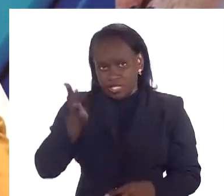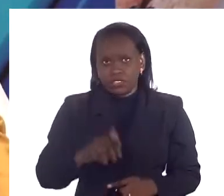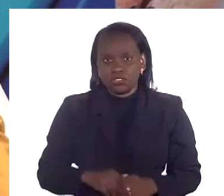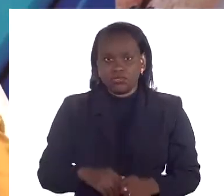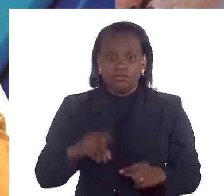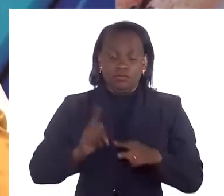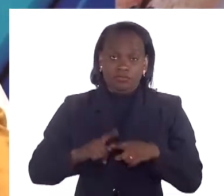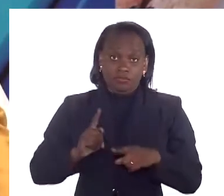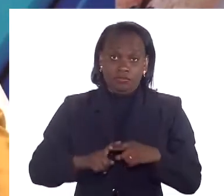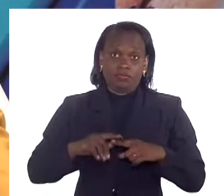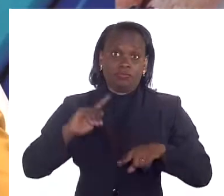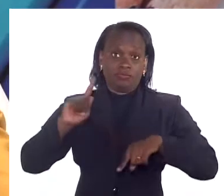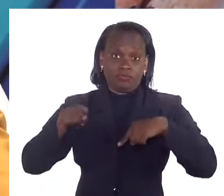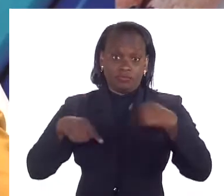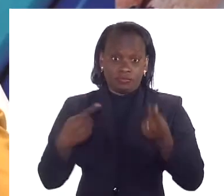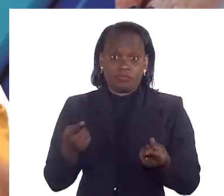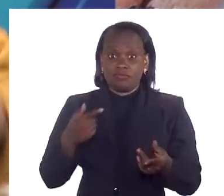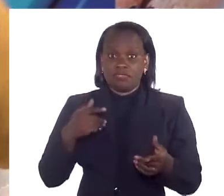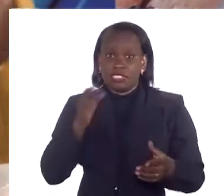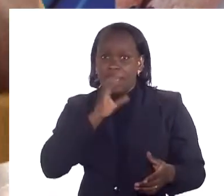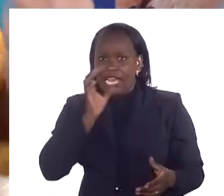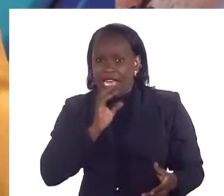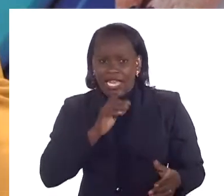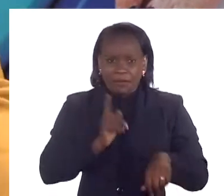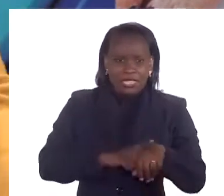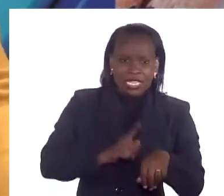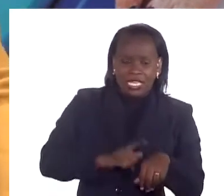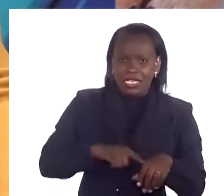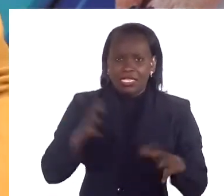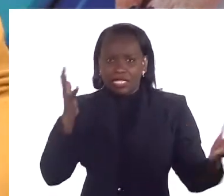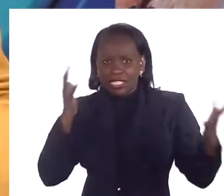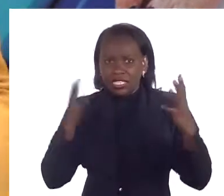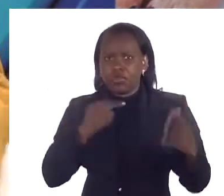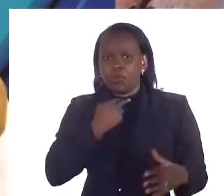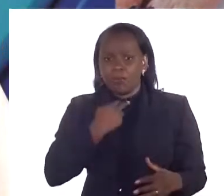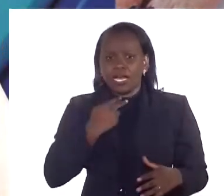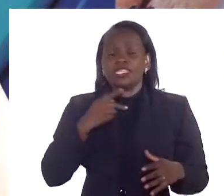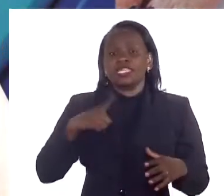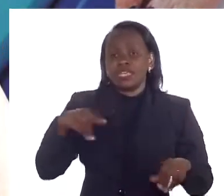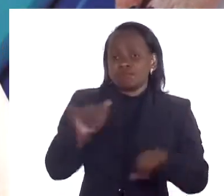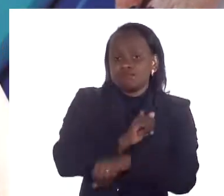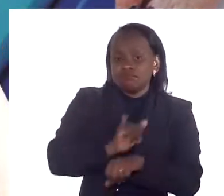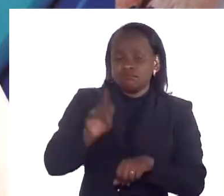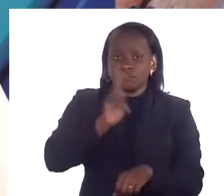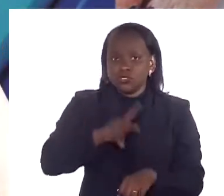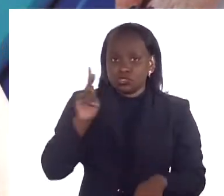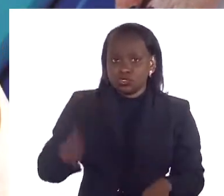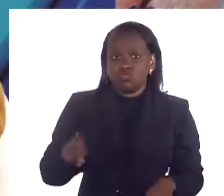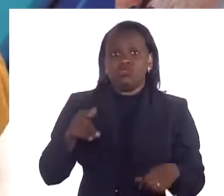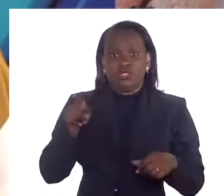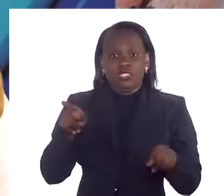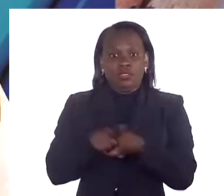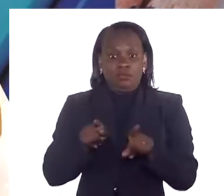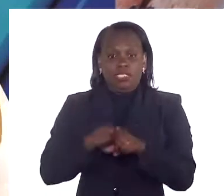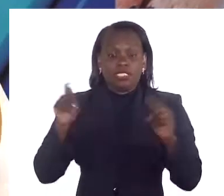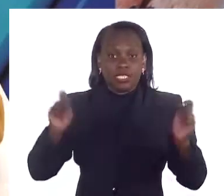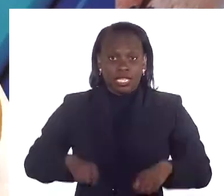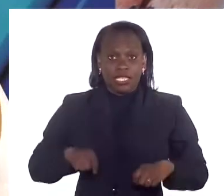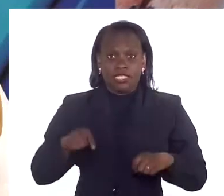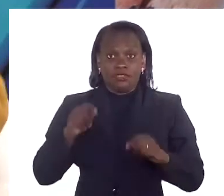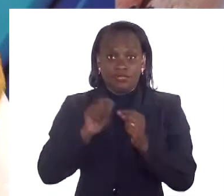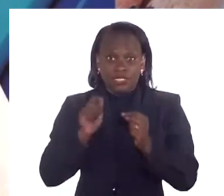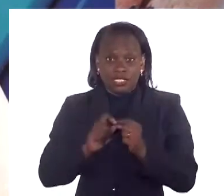mais fácil. Porque daí, mesmo com a correria, com o dia a dia, você já tem os seus recursos como professor, coisas que você também